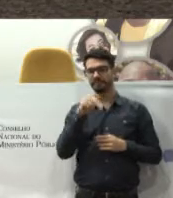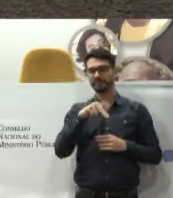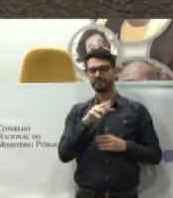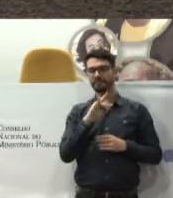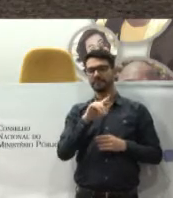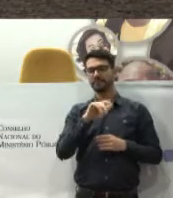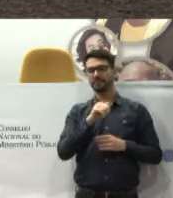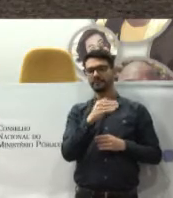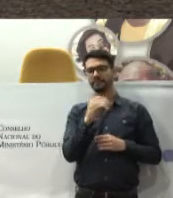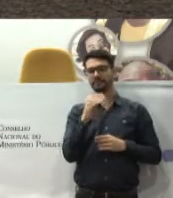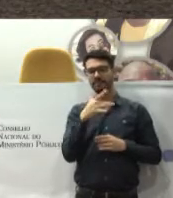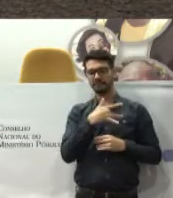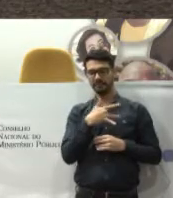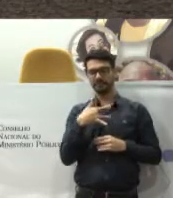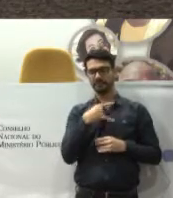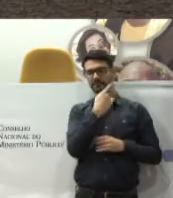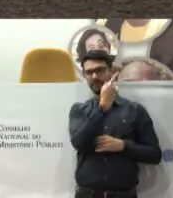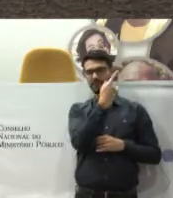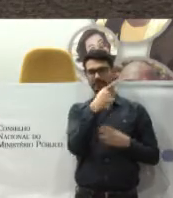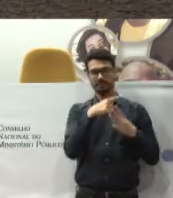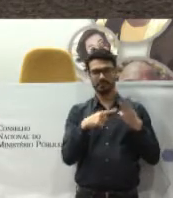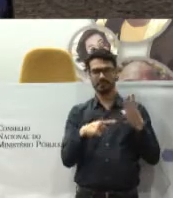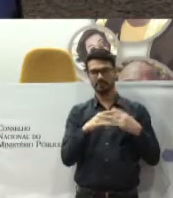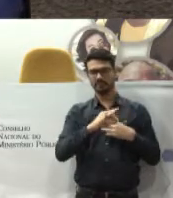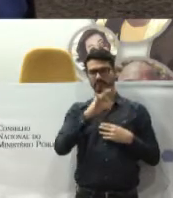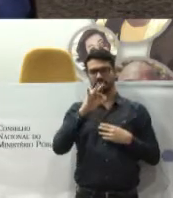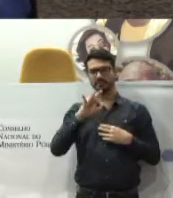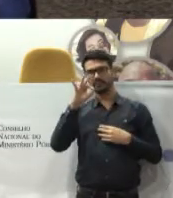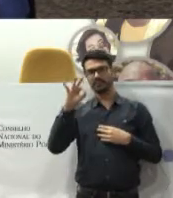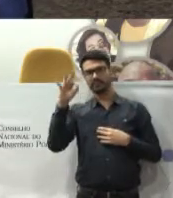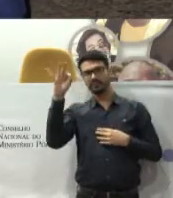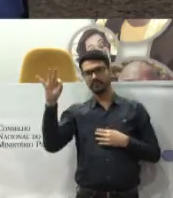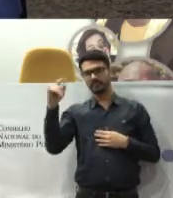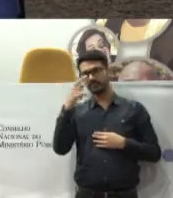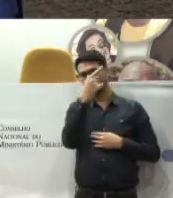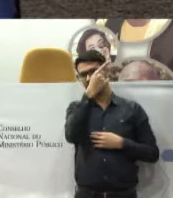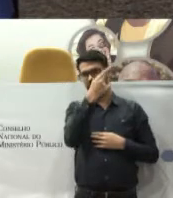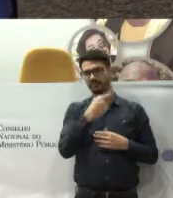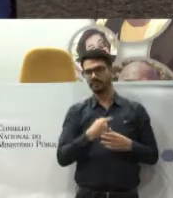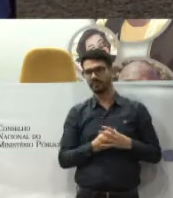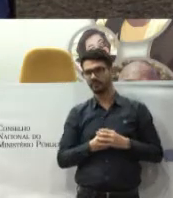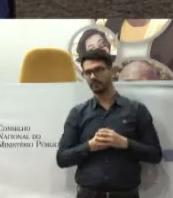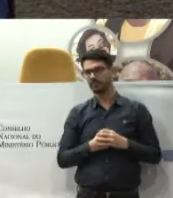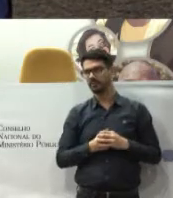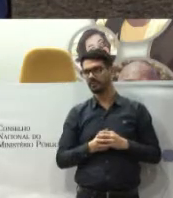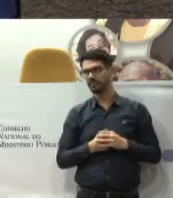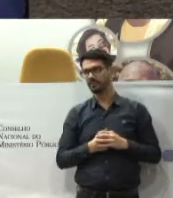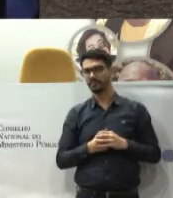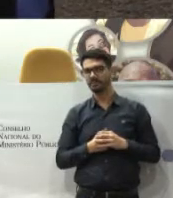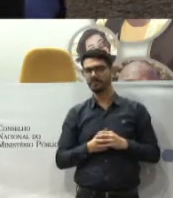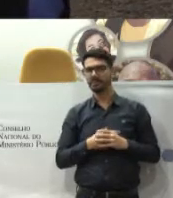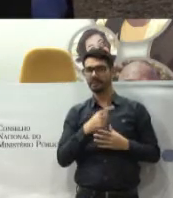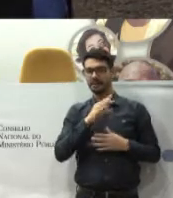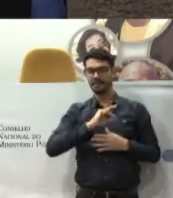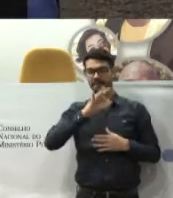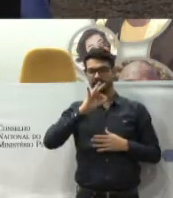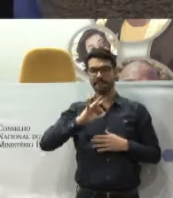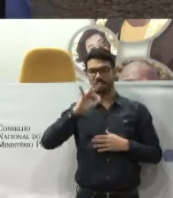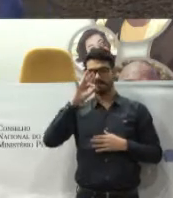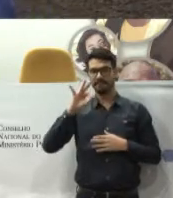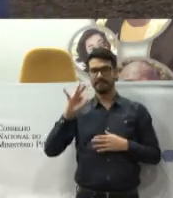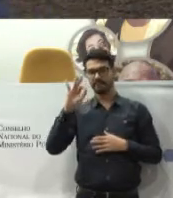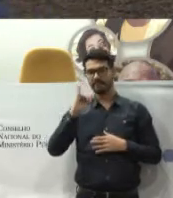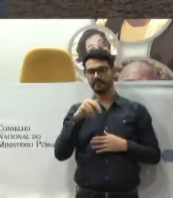saúde. Eu botei três gráficos, mas vou mostrar só o último que tem o Brasil. A inflação brasileira